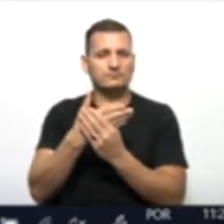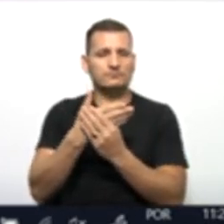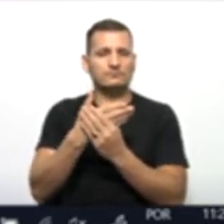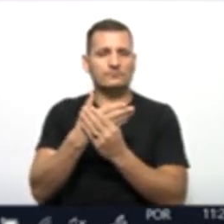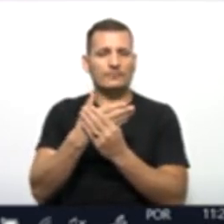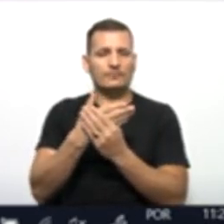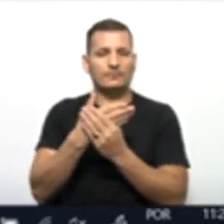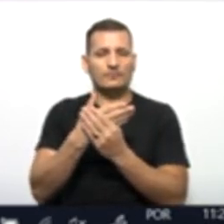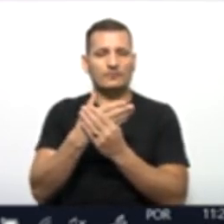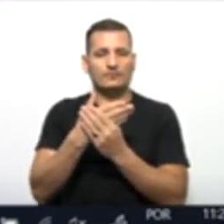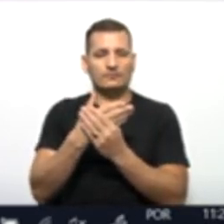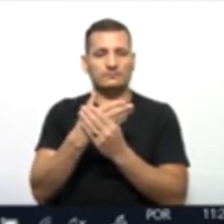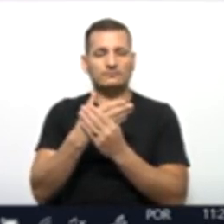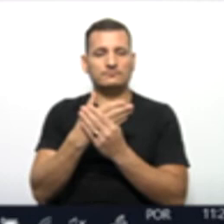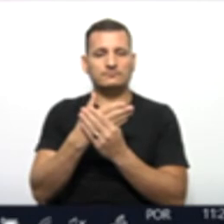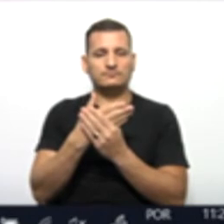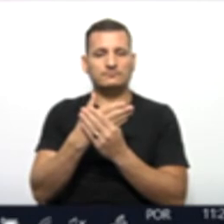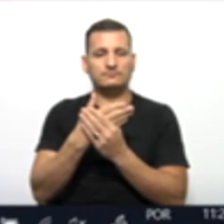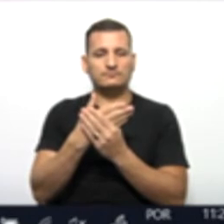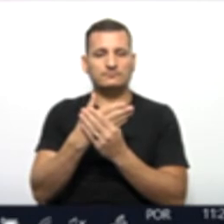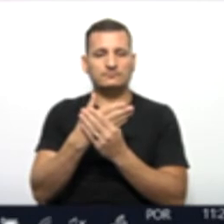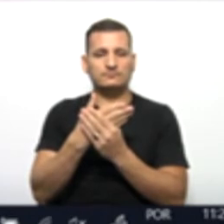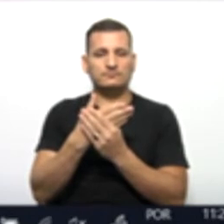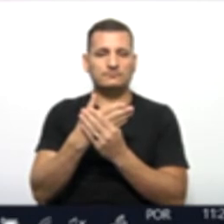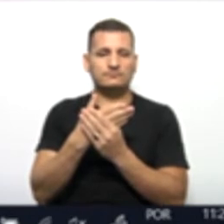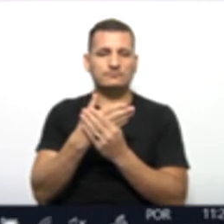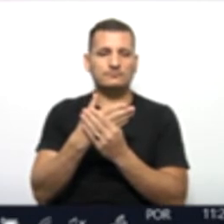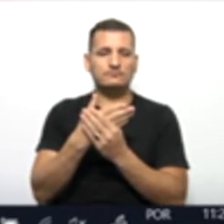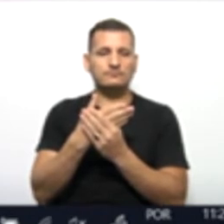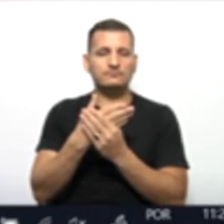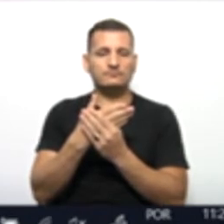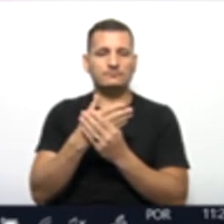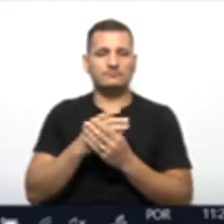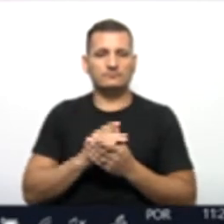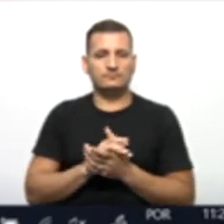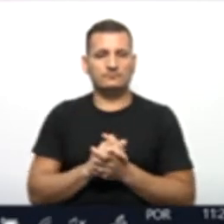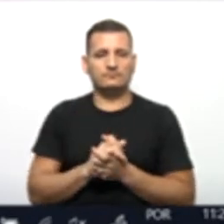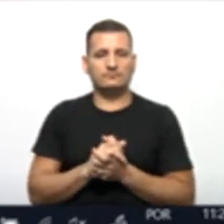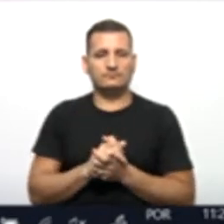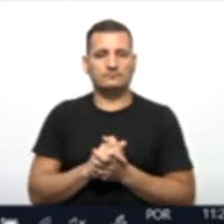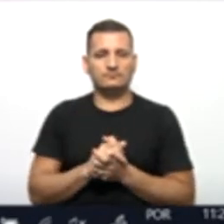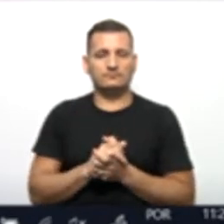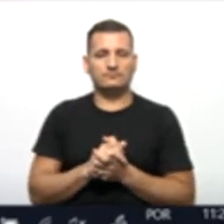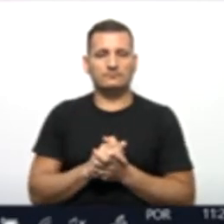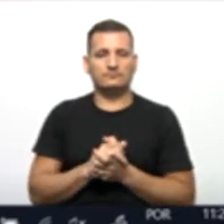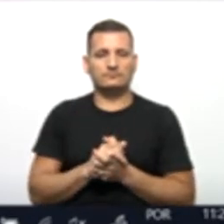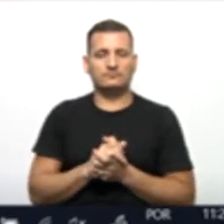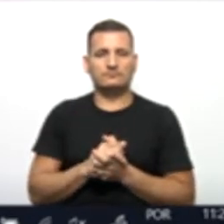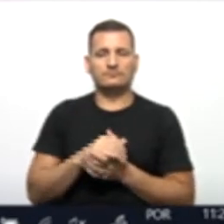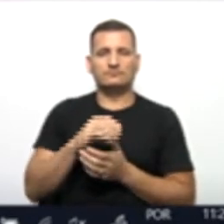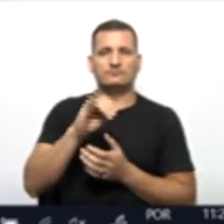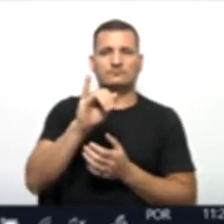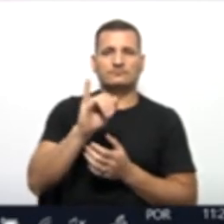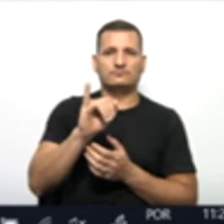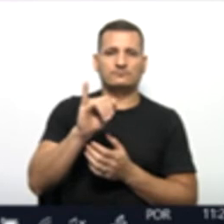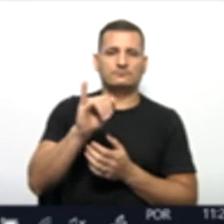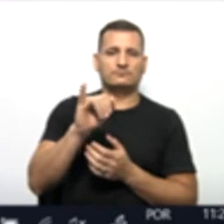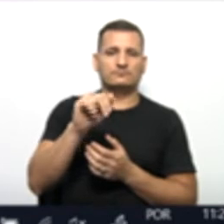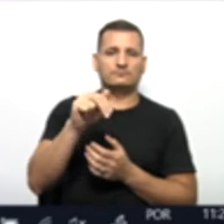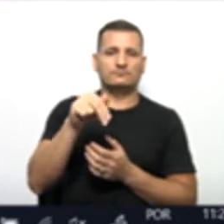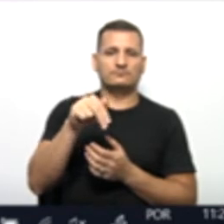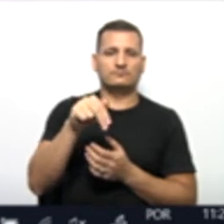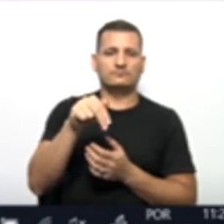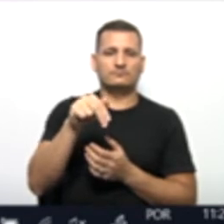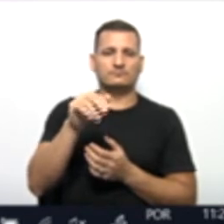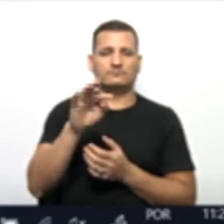a rota dessa página aqui ó ele vai levar pra sic emite dois pontos